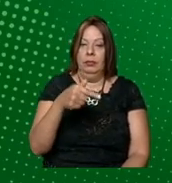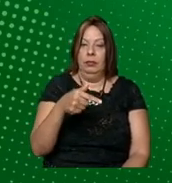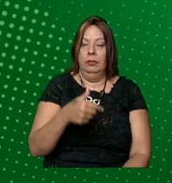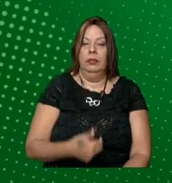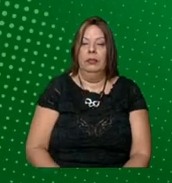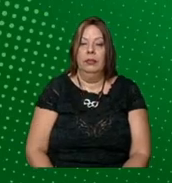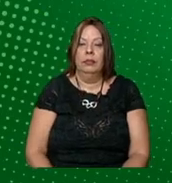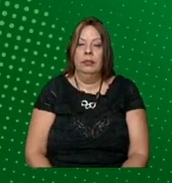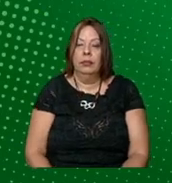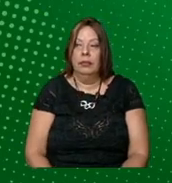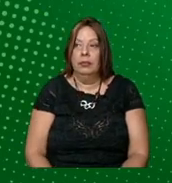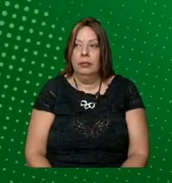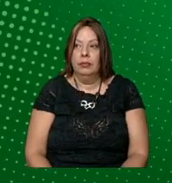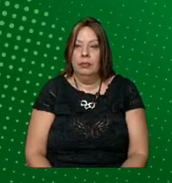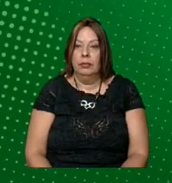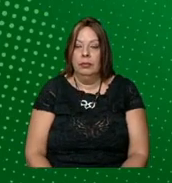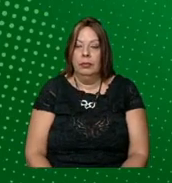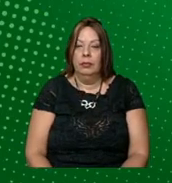007267.